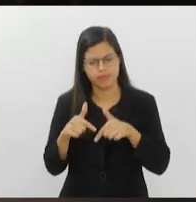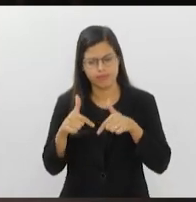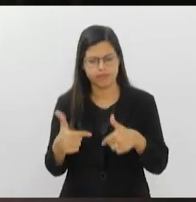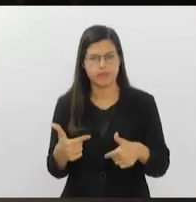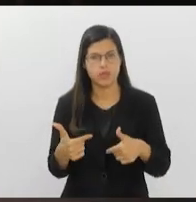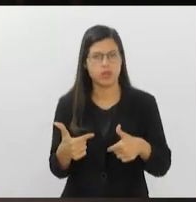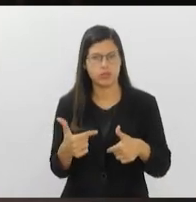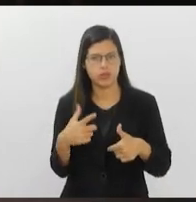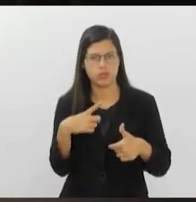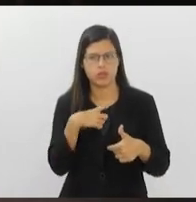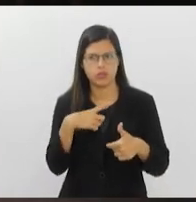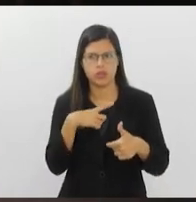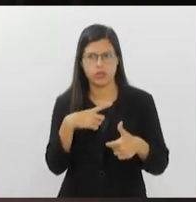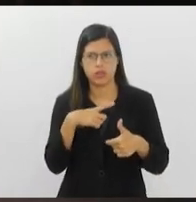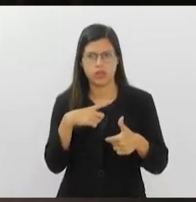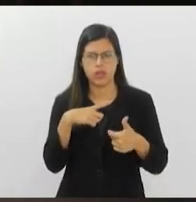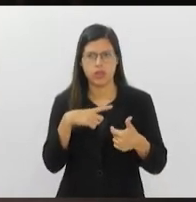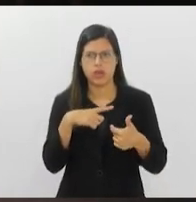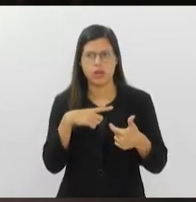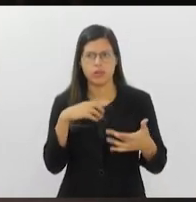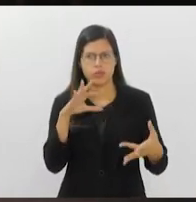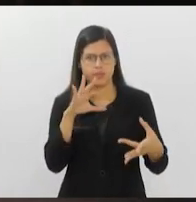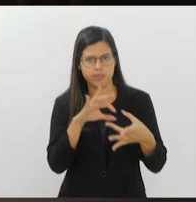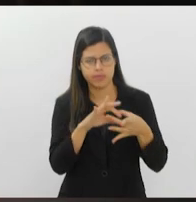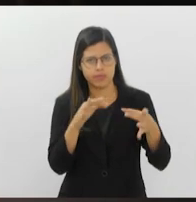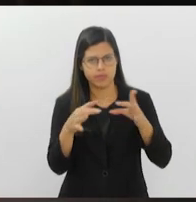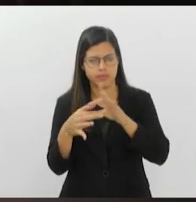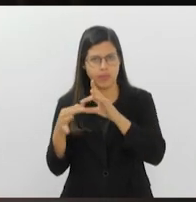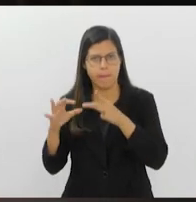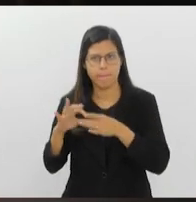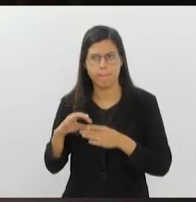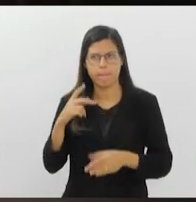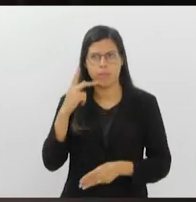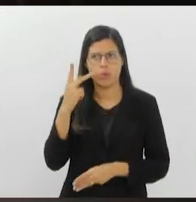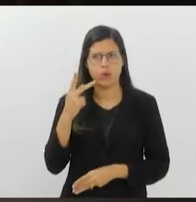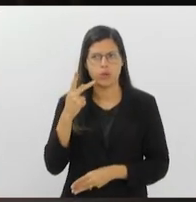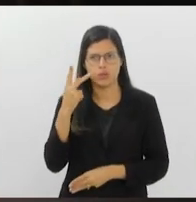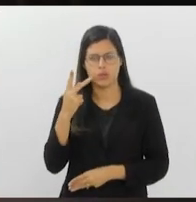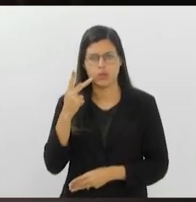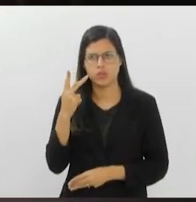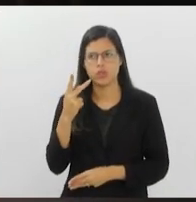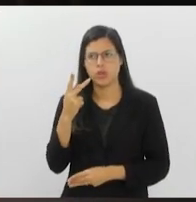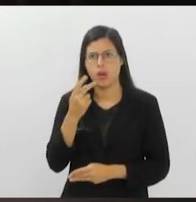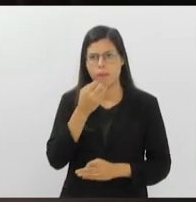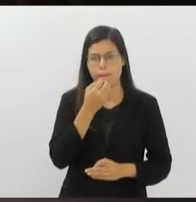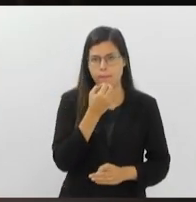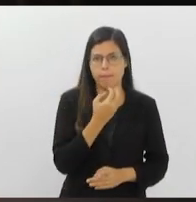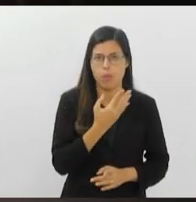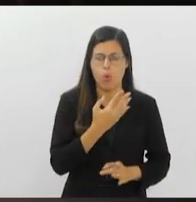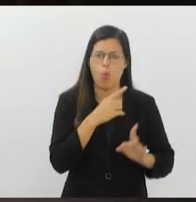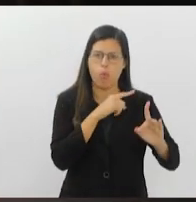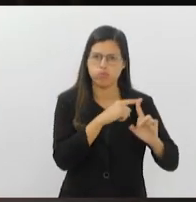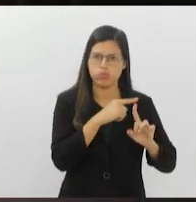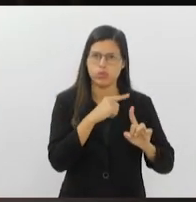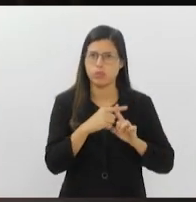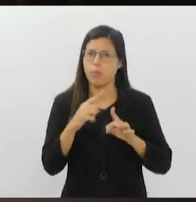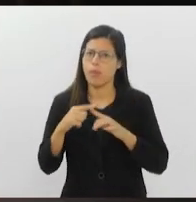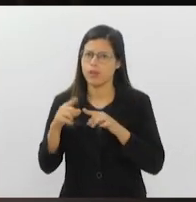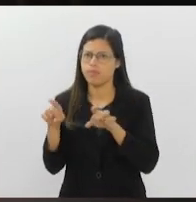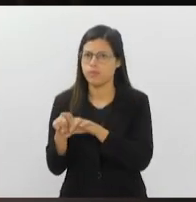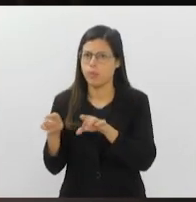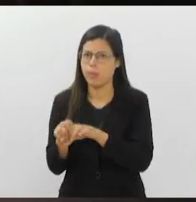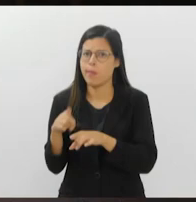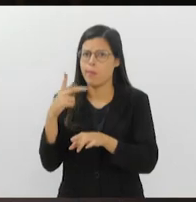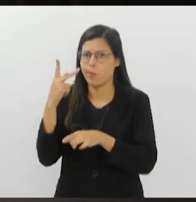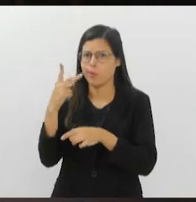temos conjunturas políticas muito favoráveis, mas também políticas difíceis de retrocesso, como